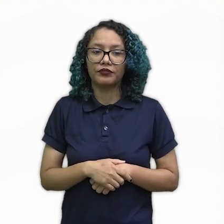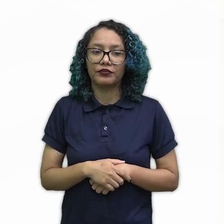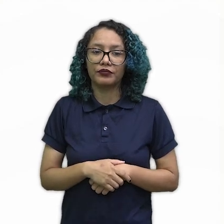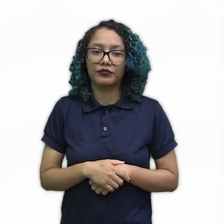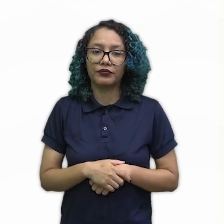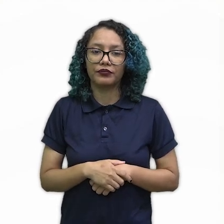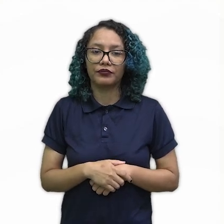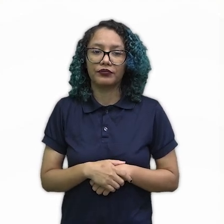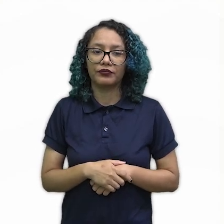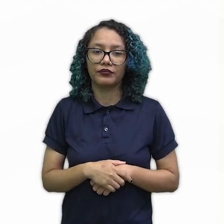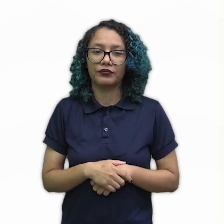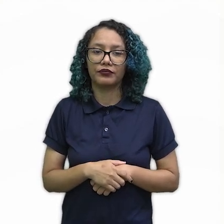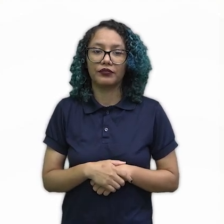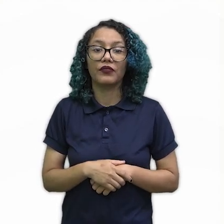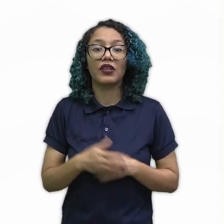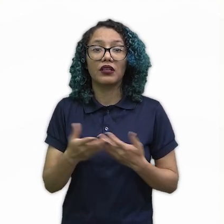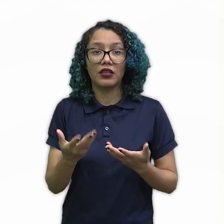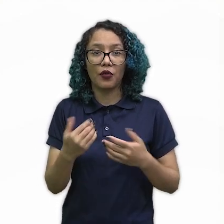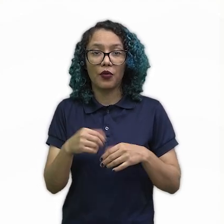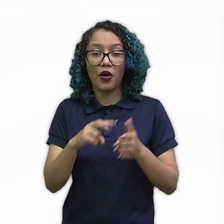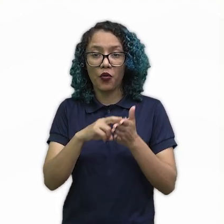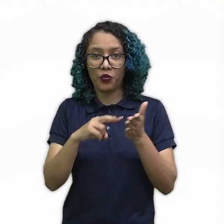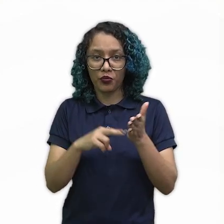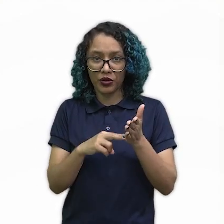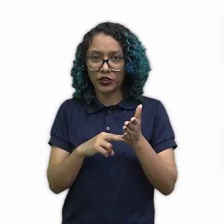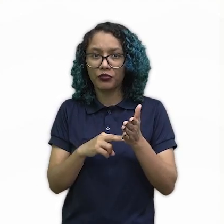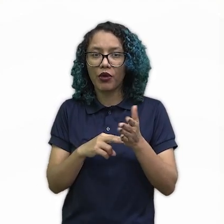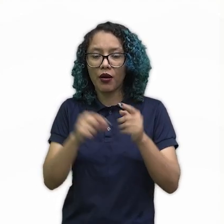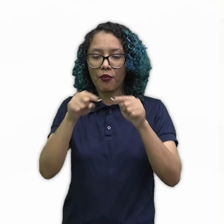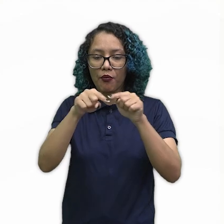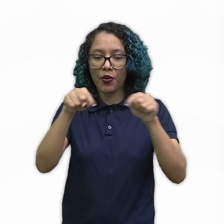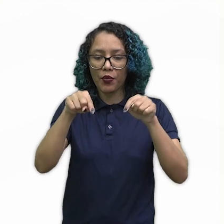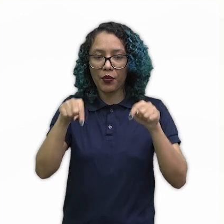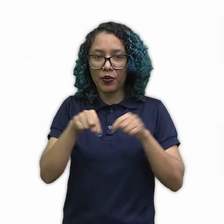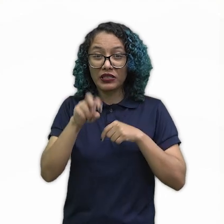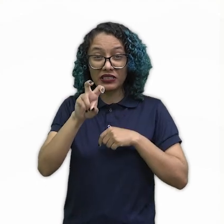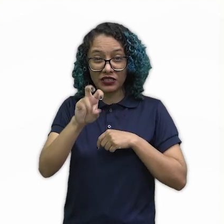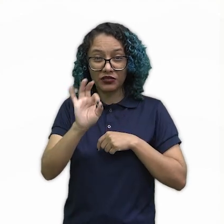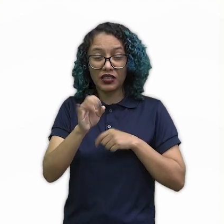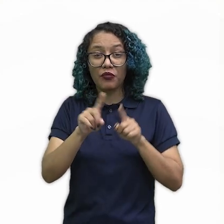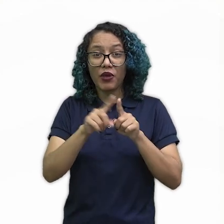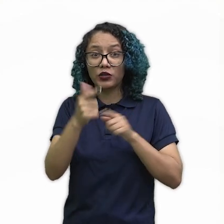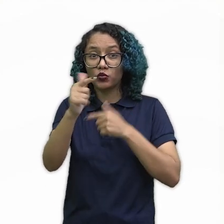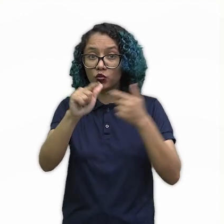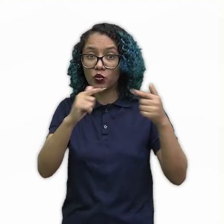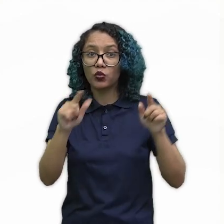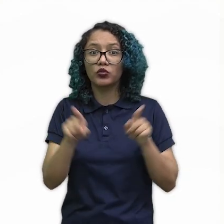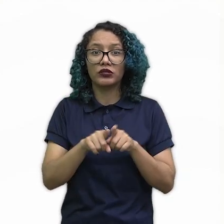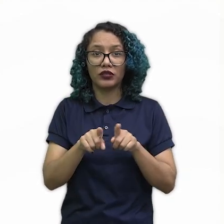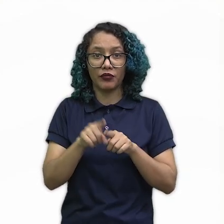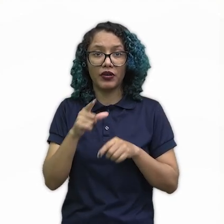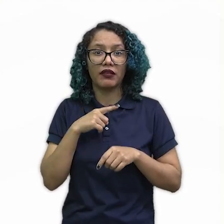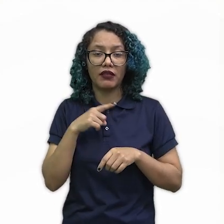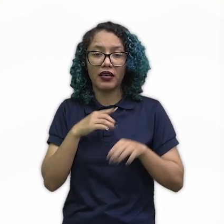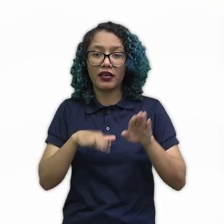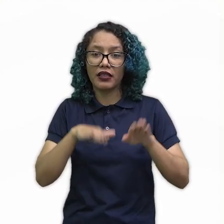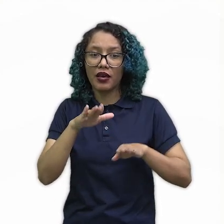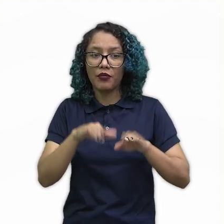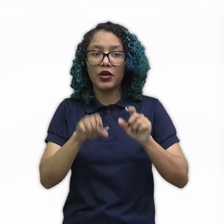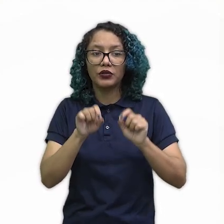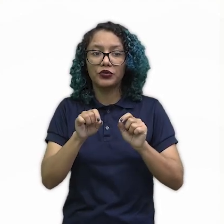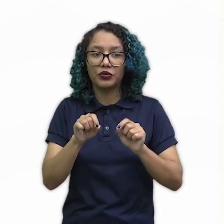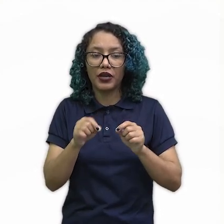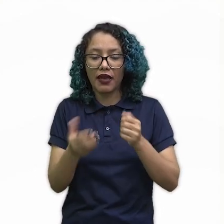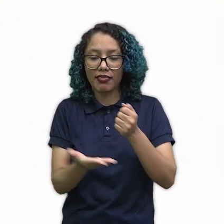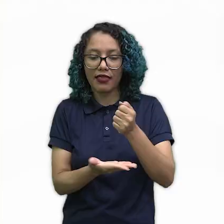Nós temos aí um prisma pentagonal. Mas existem outros prismas, né, que é de acordo com a sua face, com as